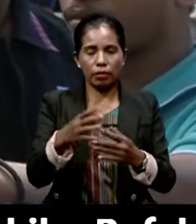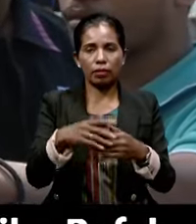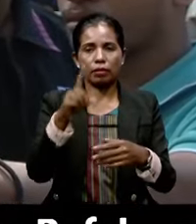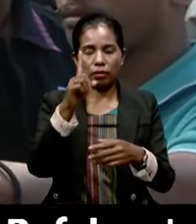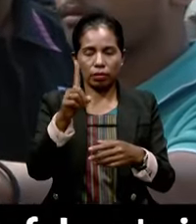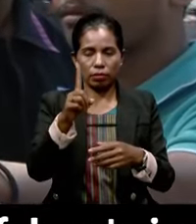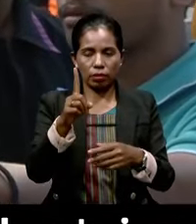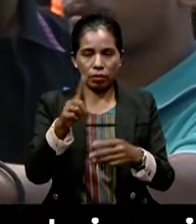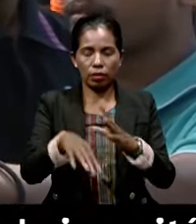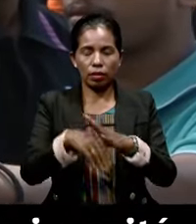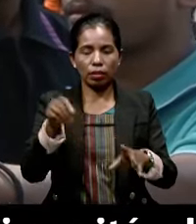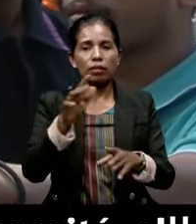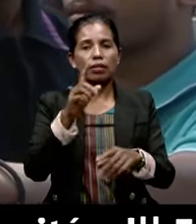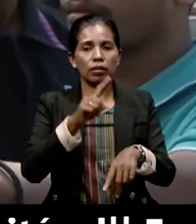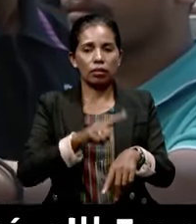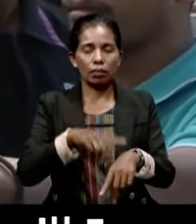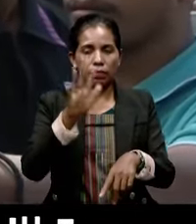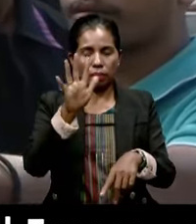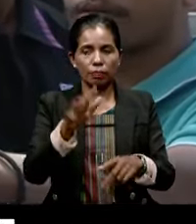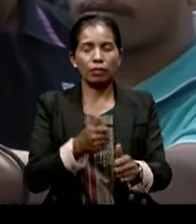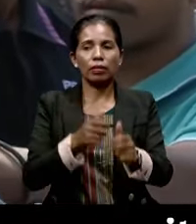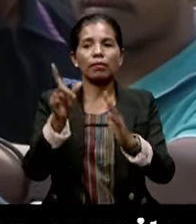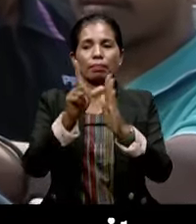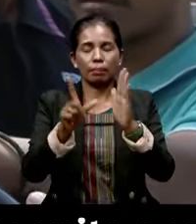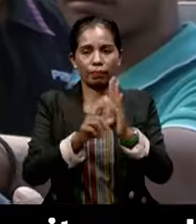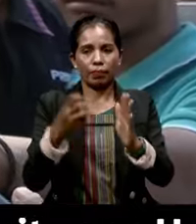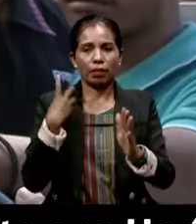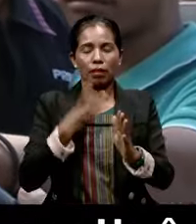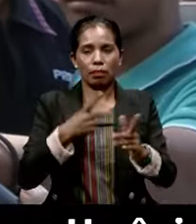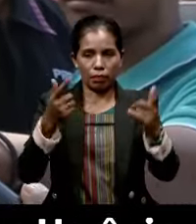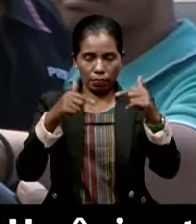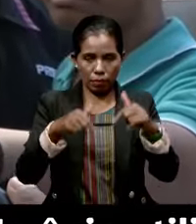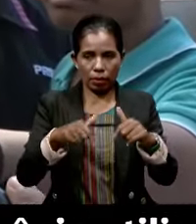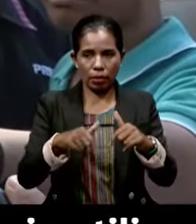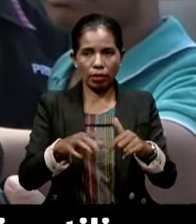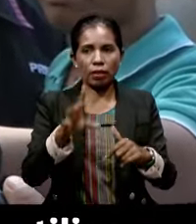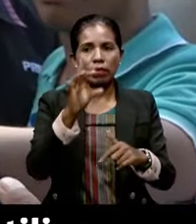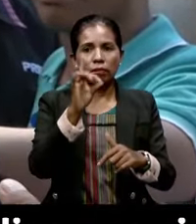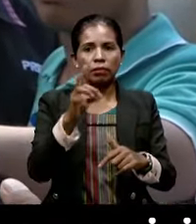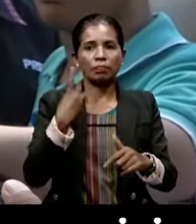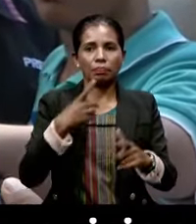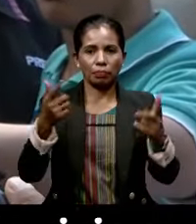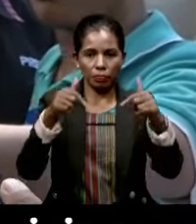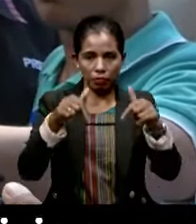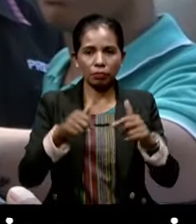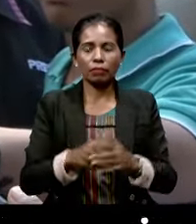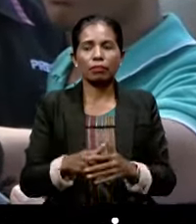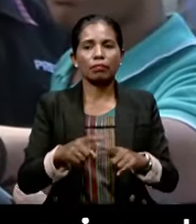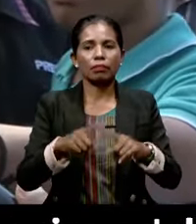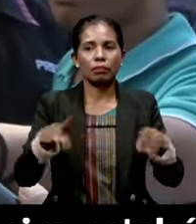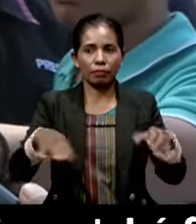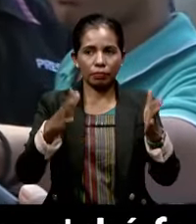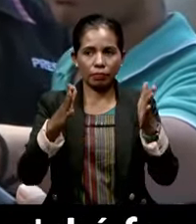e meia. Dene maka tuir lei. Mai be ansa uhin ami mai ne, 8 horas ami henete ona, mai be